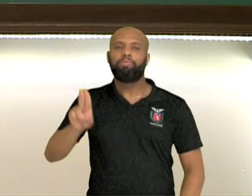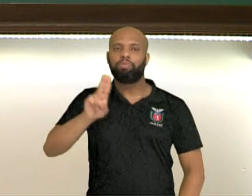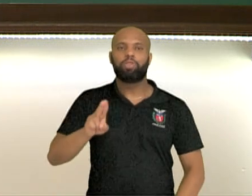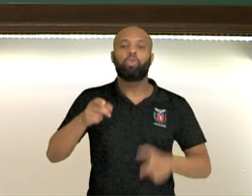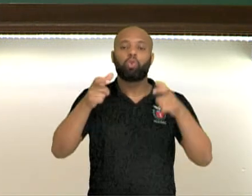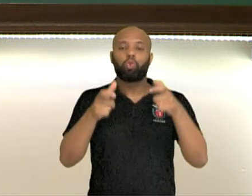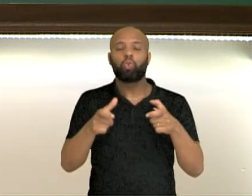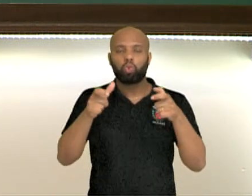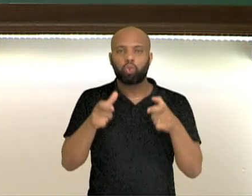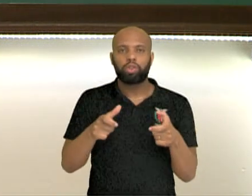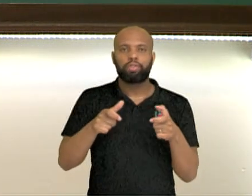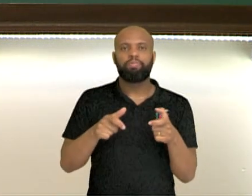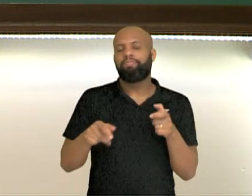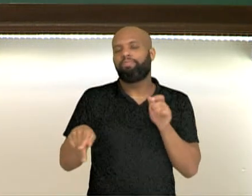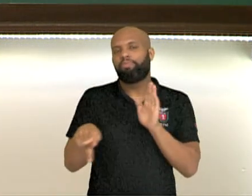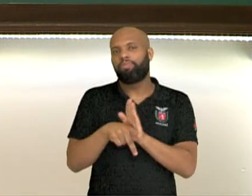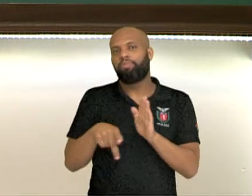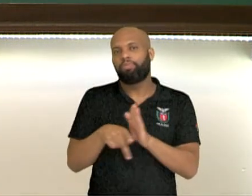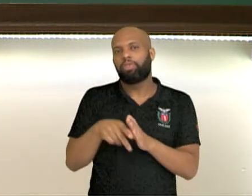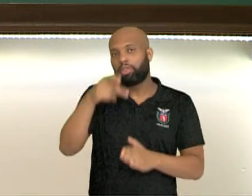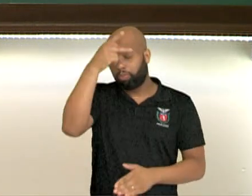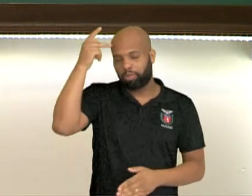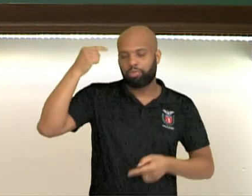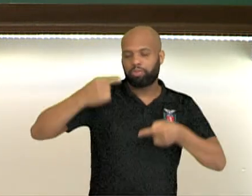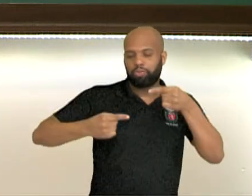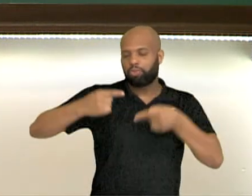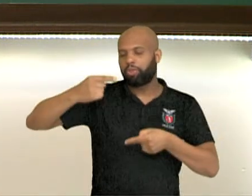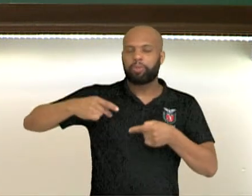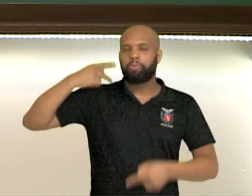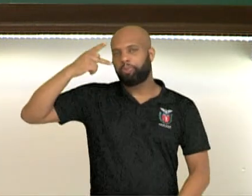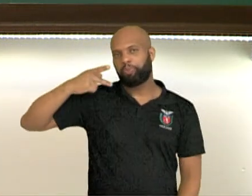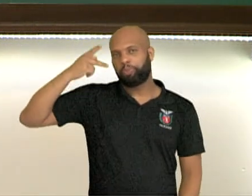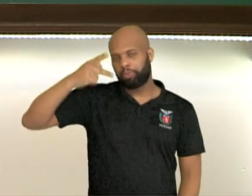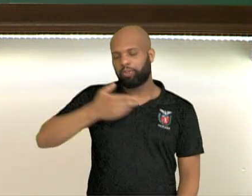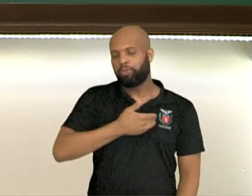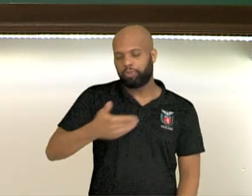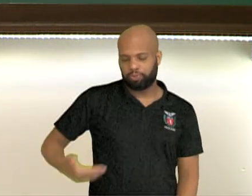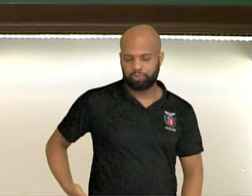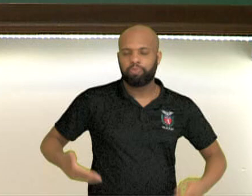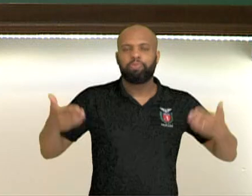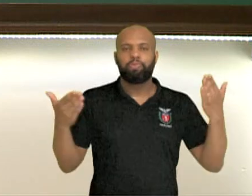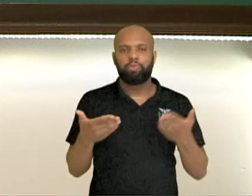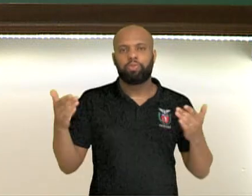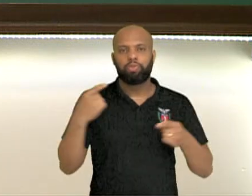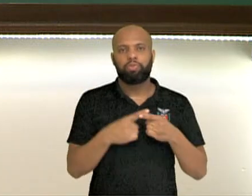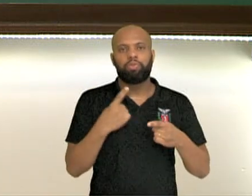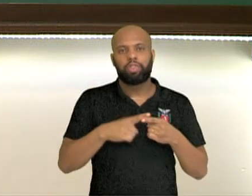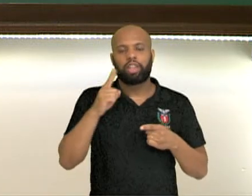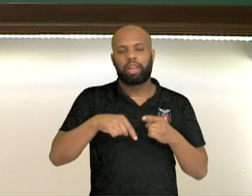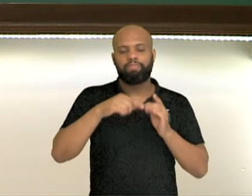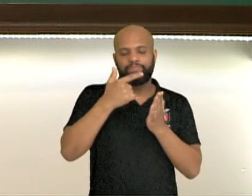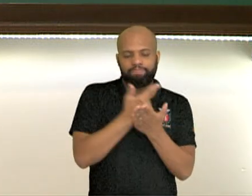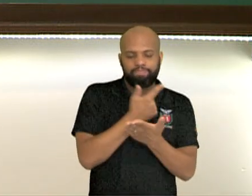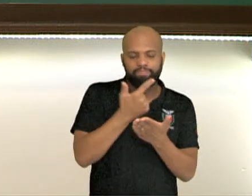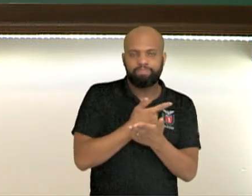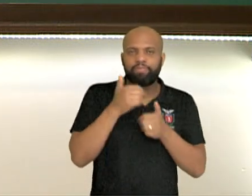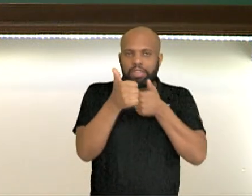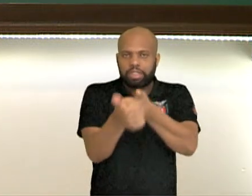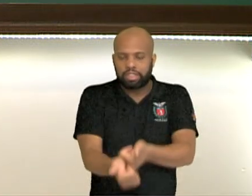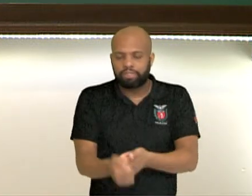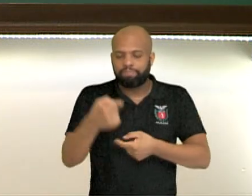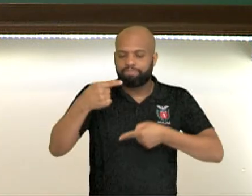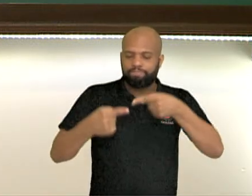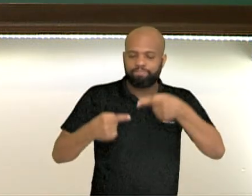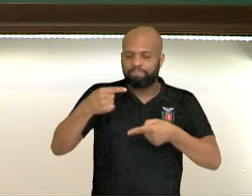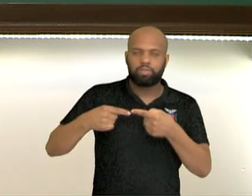como um manualzinho aí de cabideiro aí, para os governantes atuais, porque ele não deixa de ser um manual político. Por isso que ele